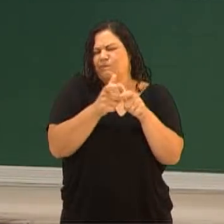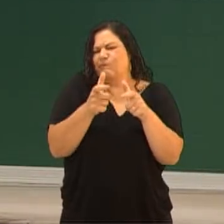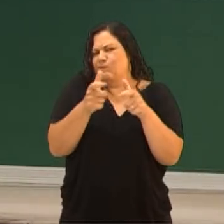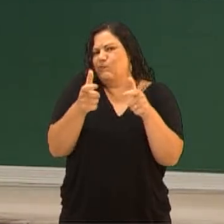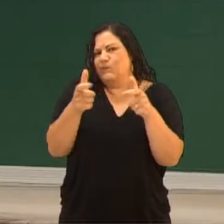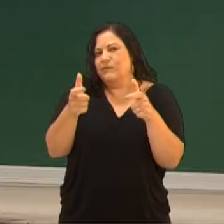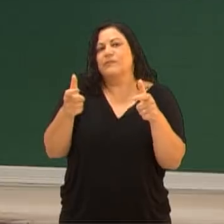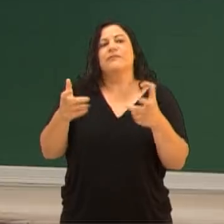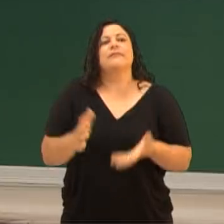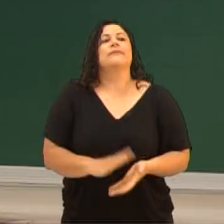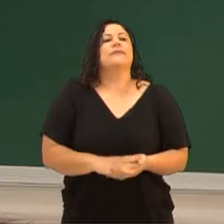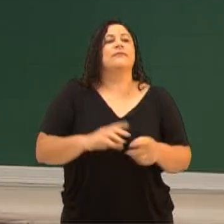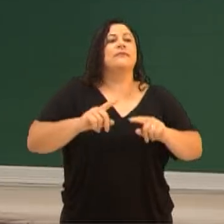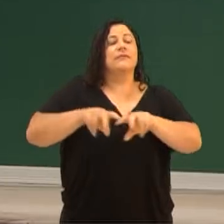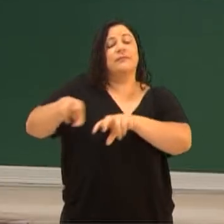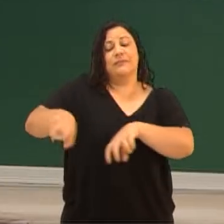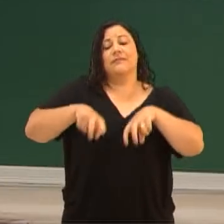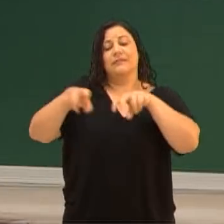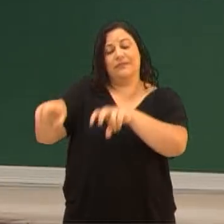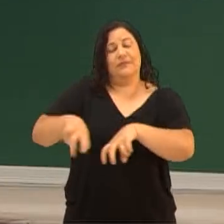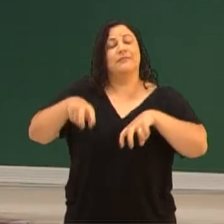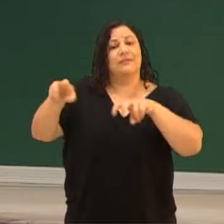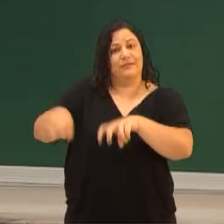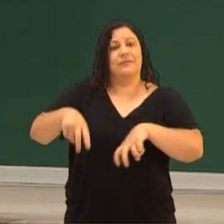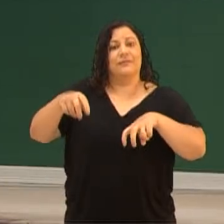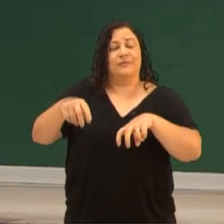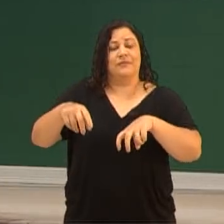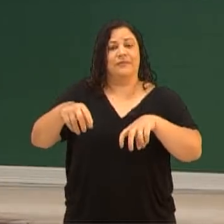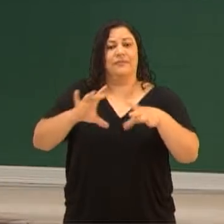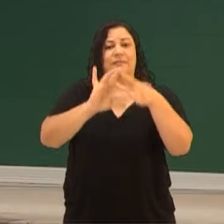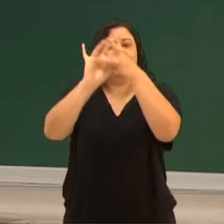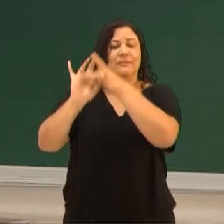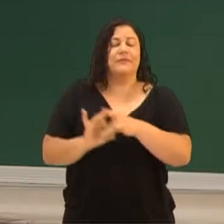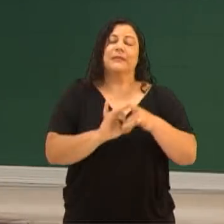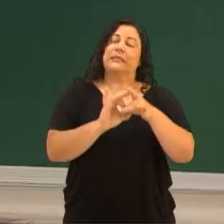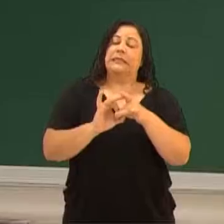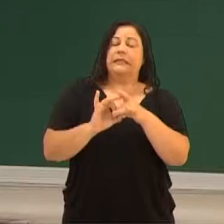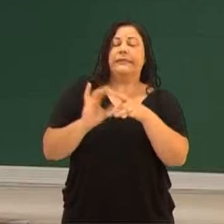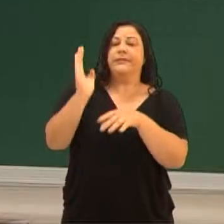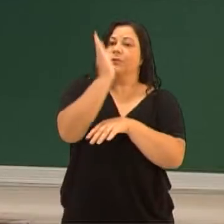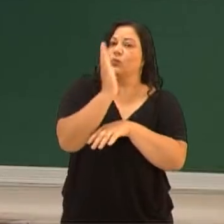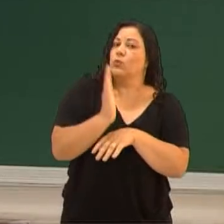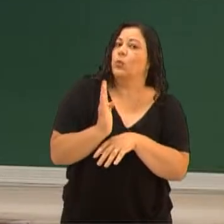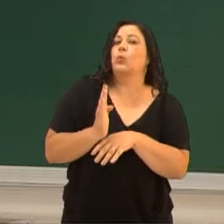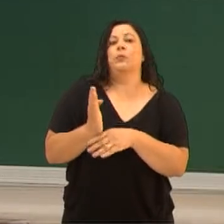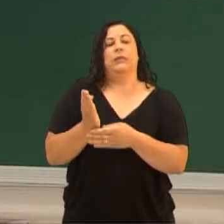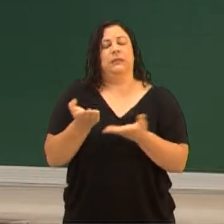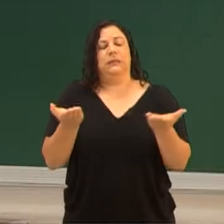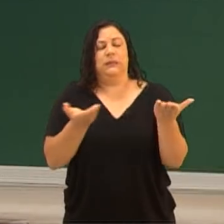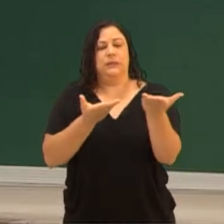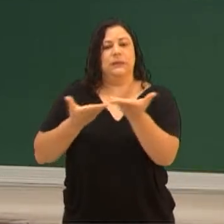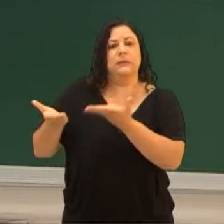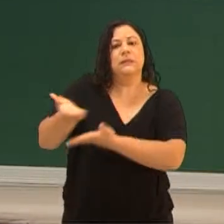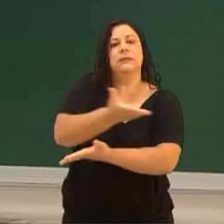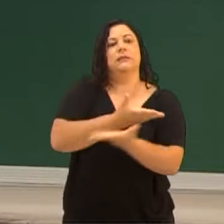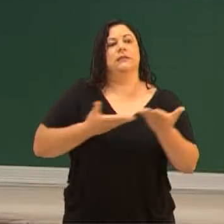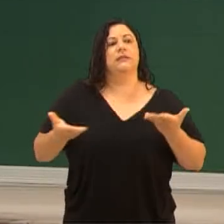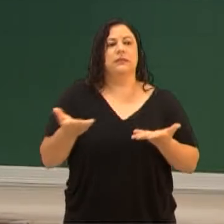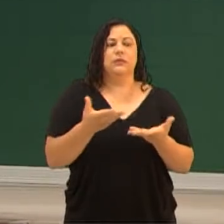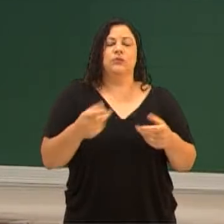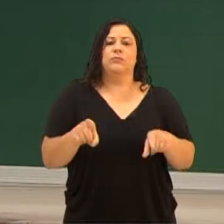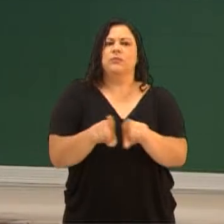mais na África e a agricultura, até com parcerias com o Brasil, que a gente vai ver mais adiante. Então, o mesmo ocorre com setores de